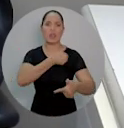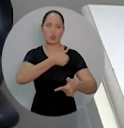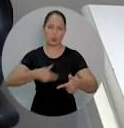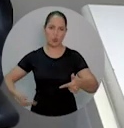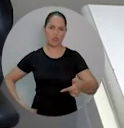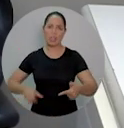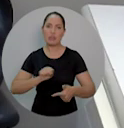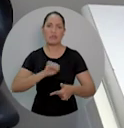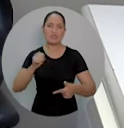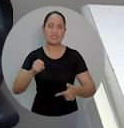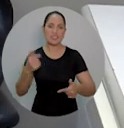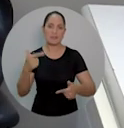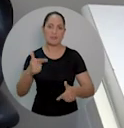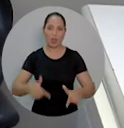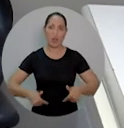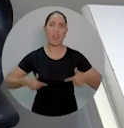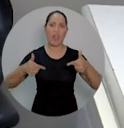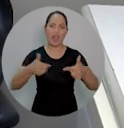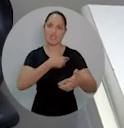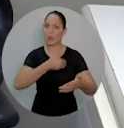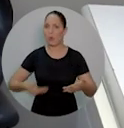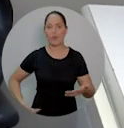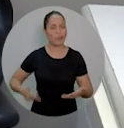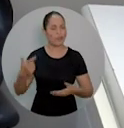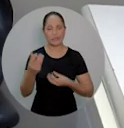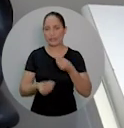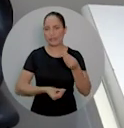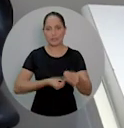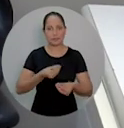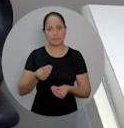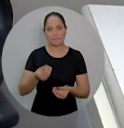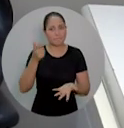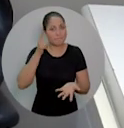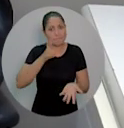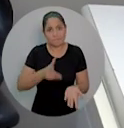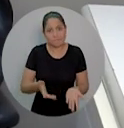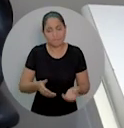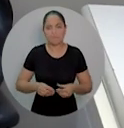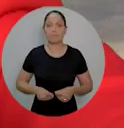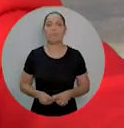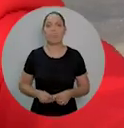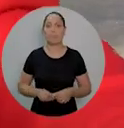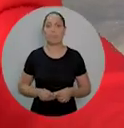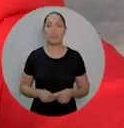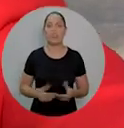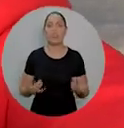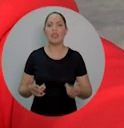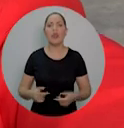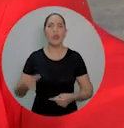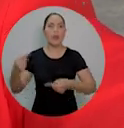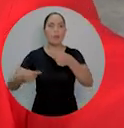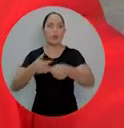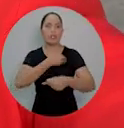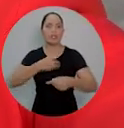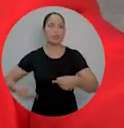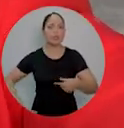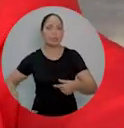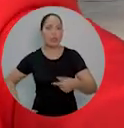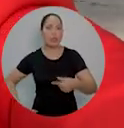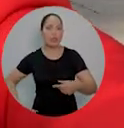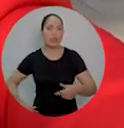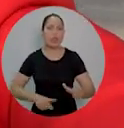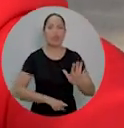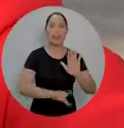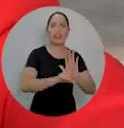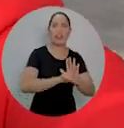governamental, ela não vai produzir todo o efeito que se deseja que ela produza. E entre políticas públicas e